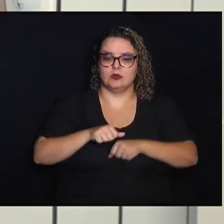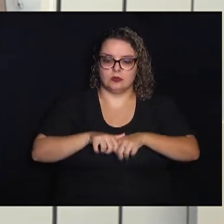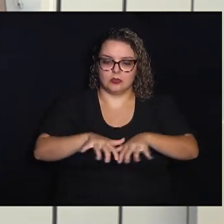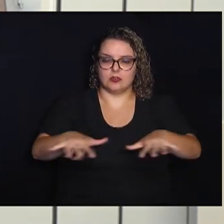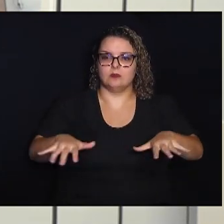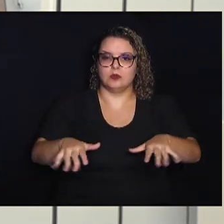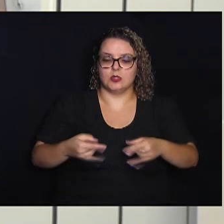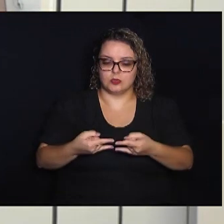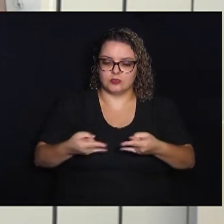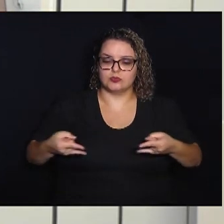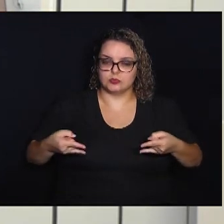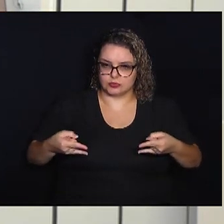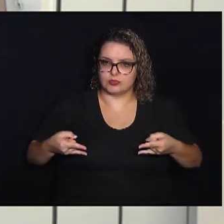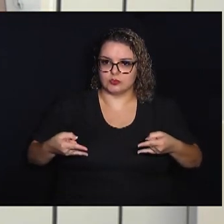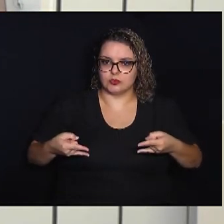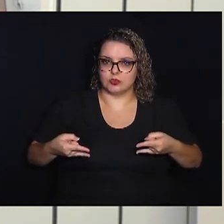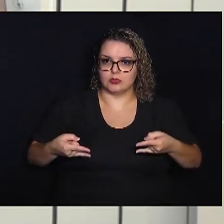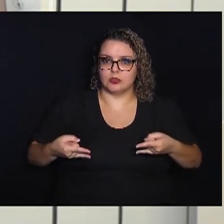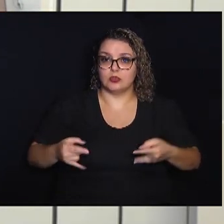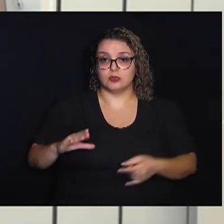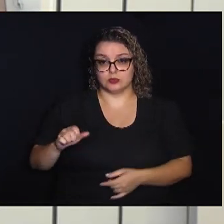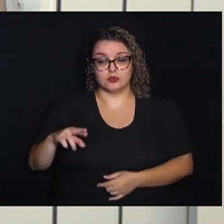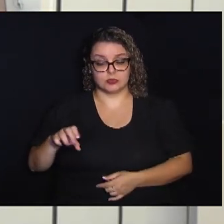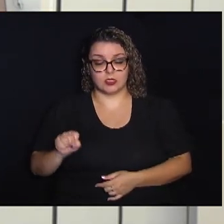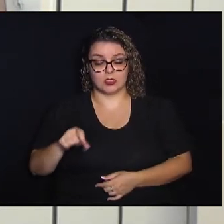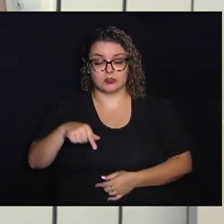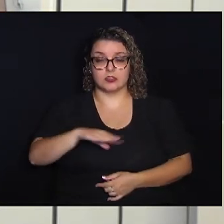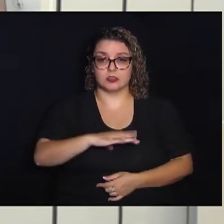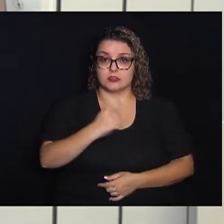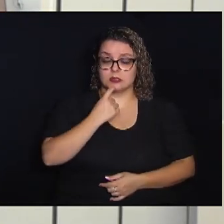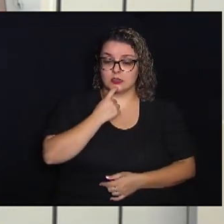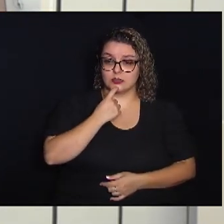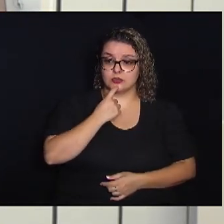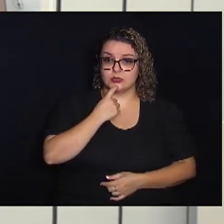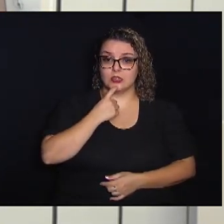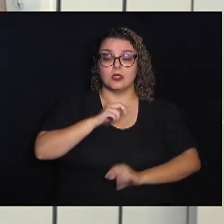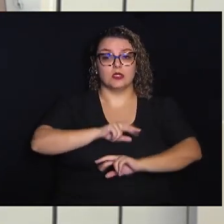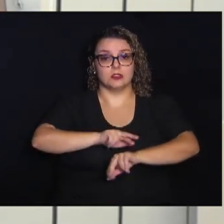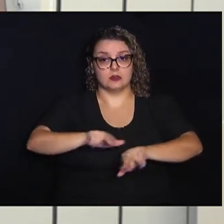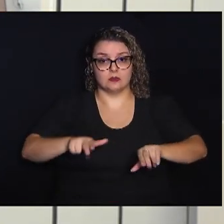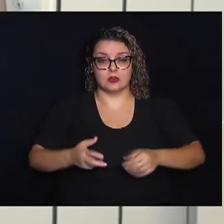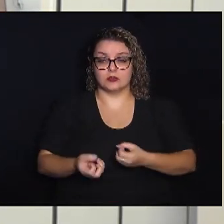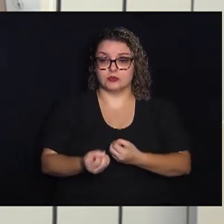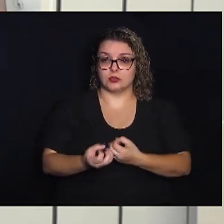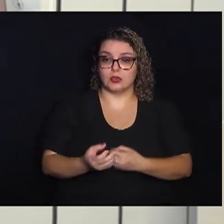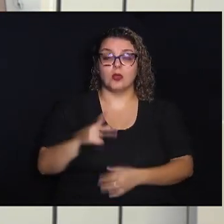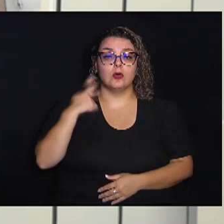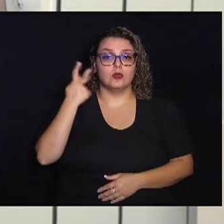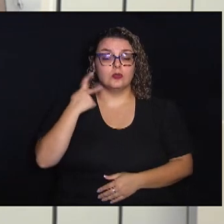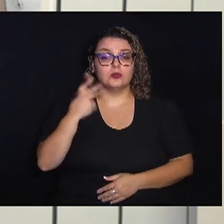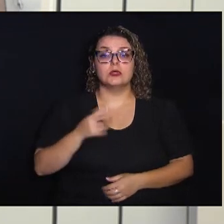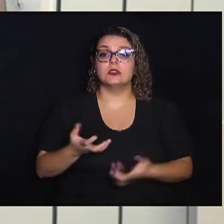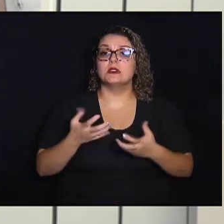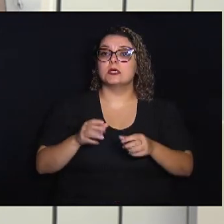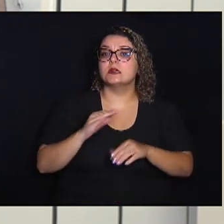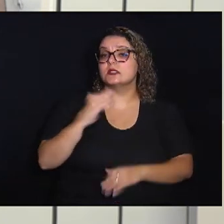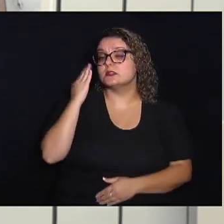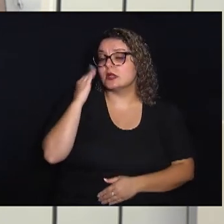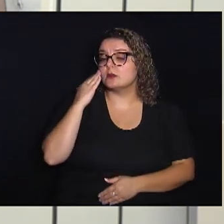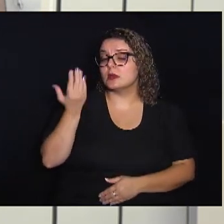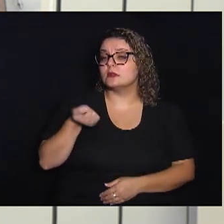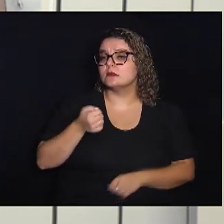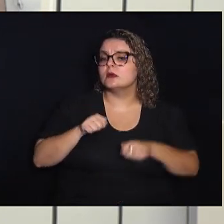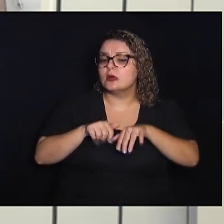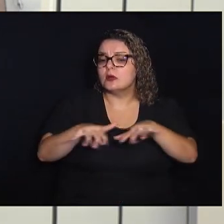de absorventes nos CRAS aqui da cidade. Entre outros dados, o vereador quer saber a amplitude